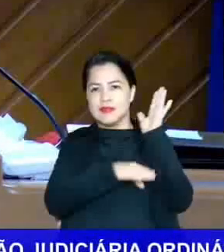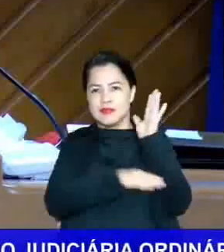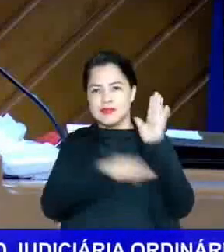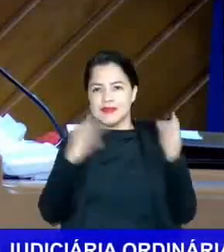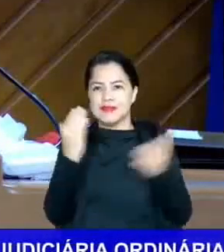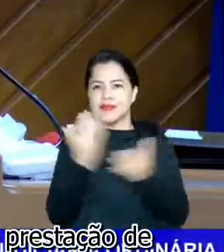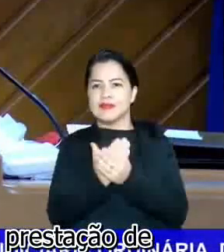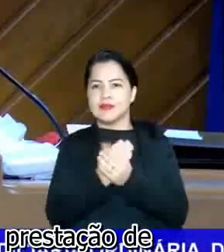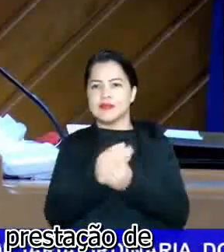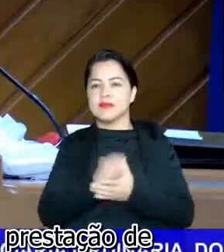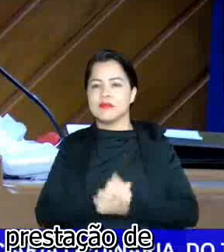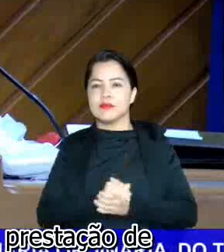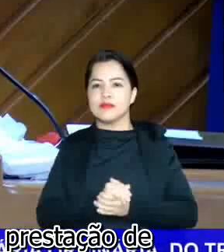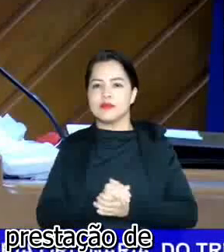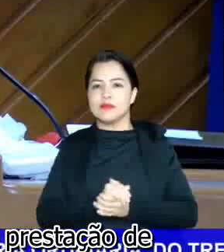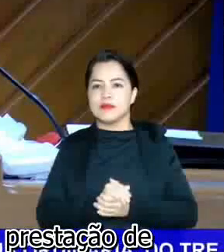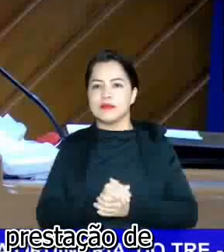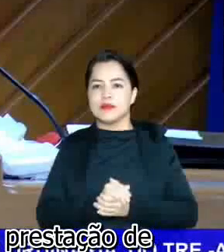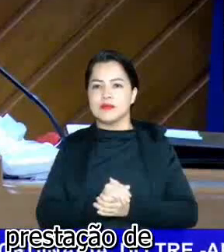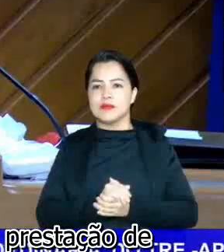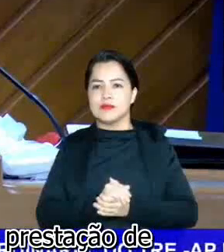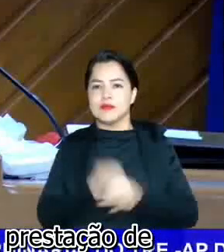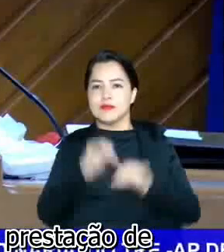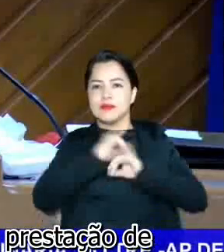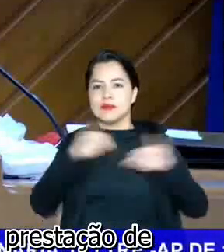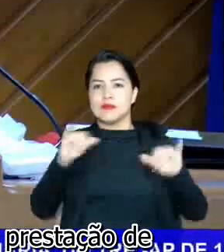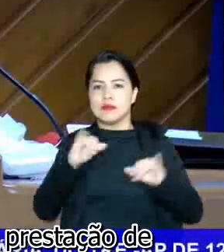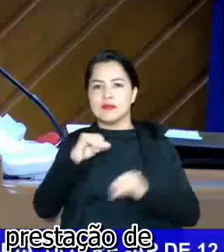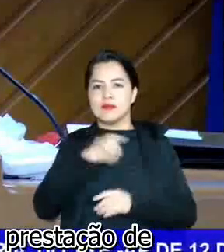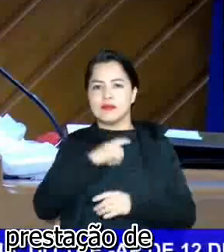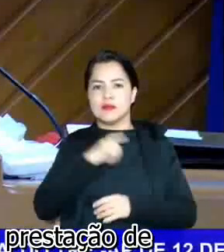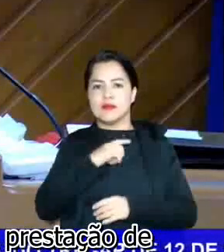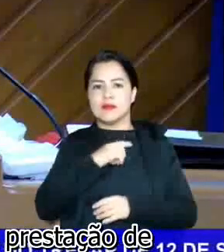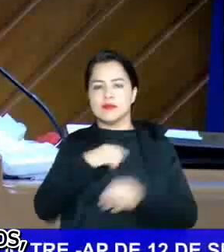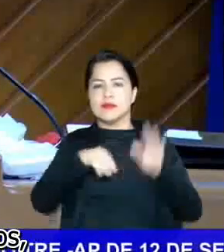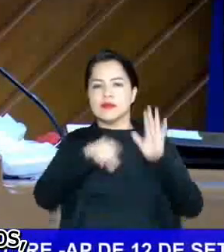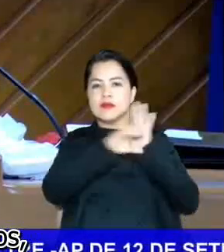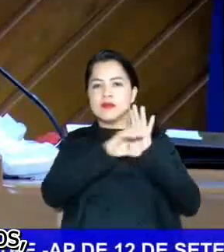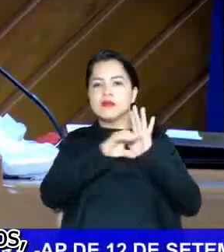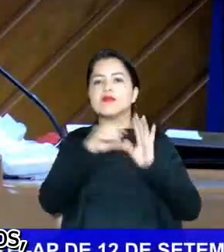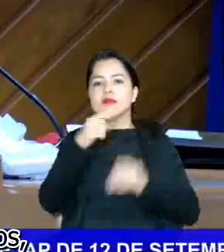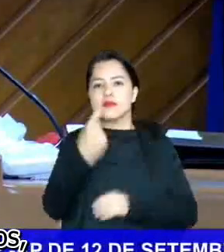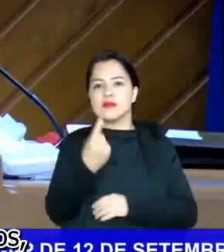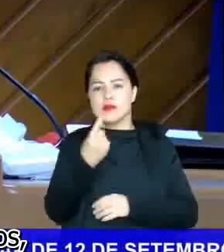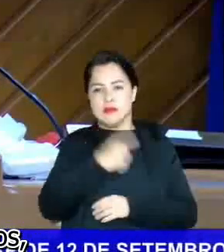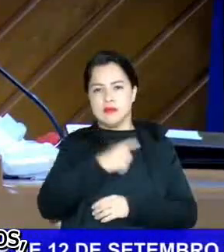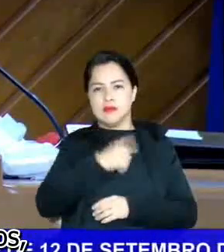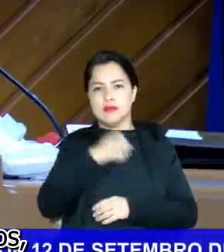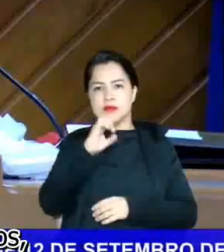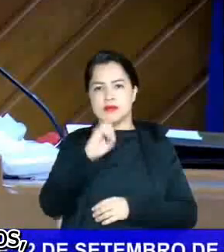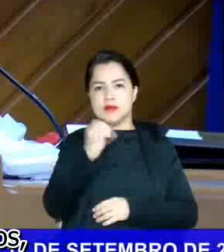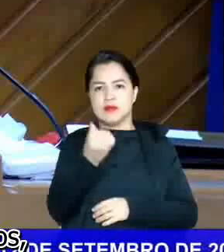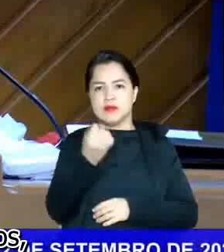julgamento. Faço o pregão e chamo em julgamento o item 1 da pauta na prestação de contas eleitorais número